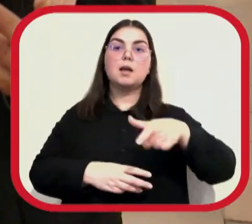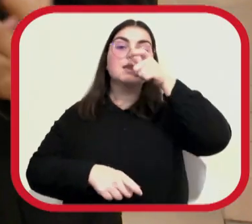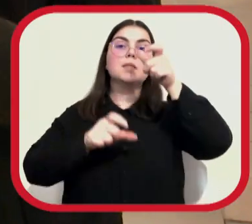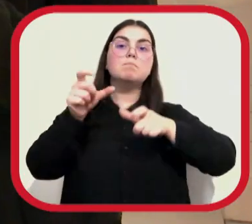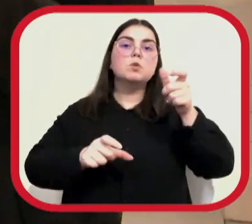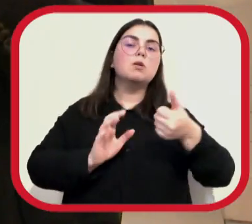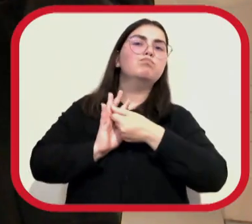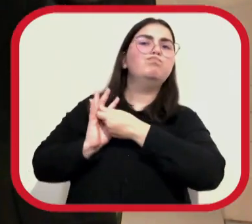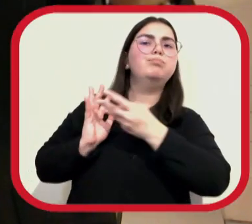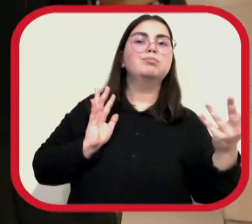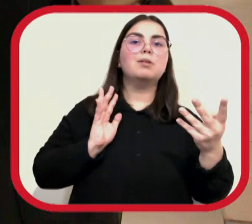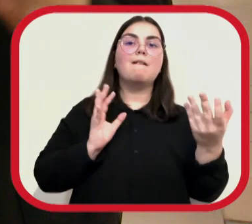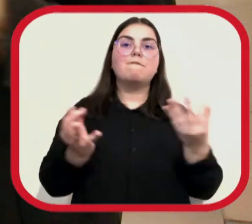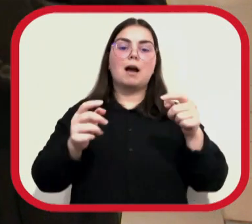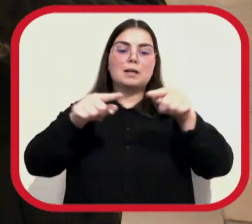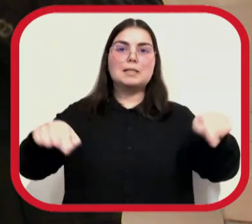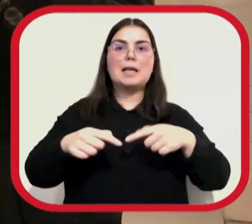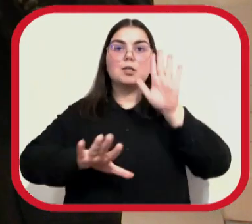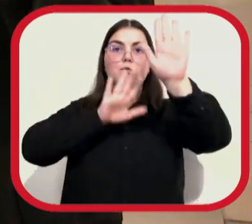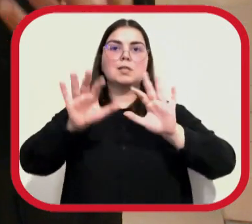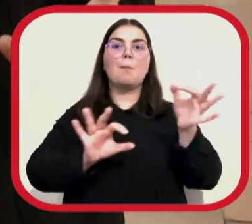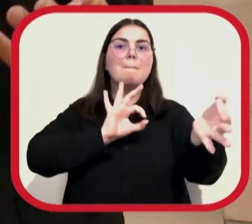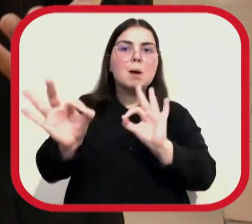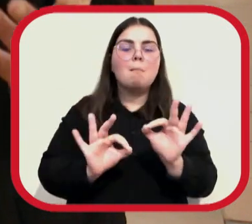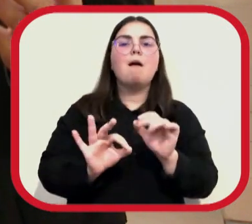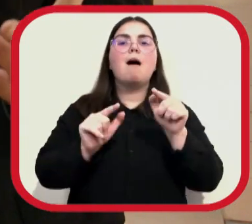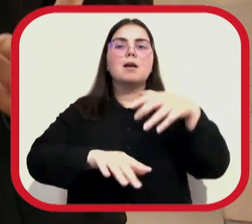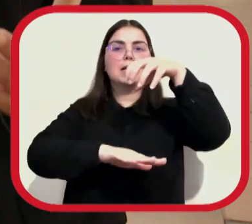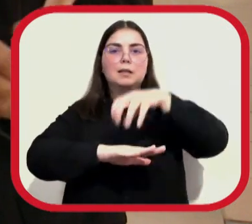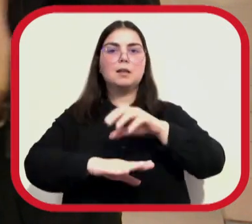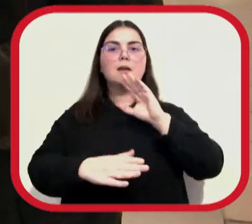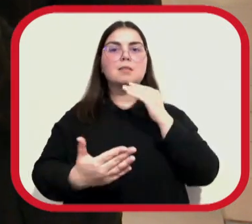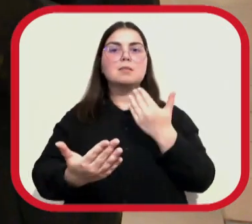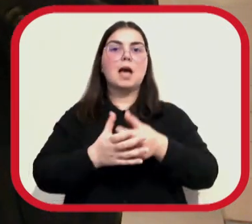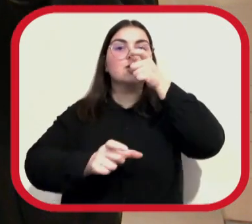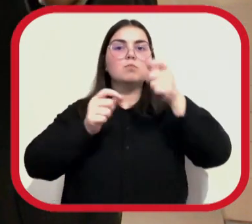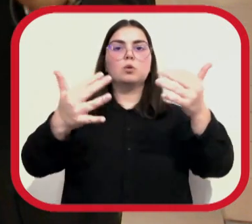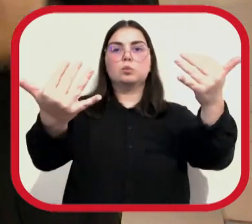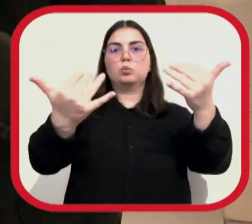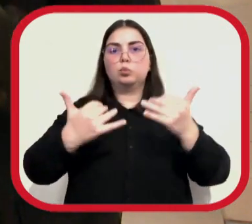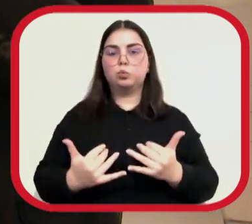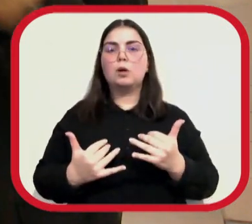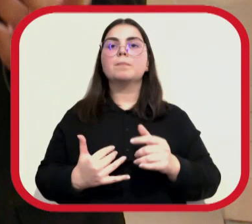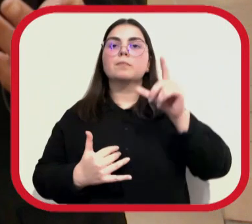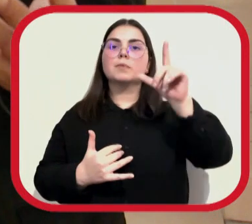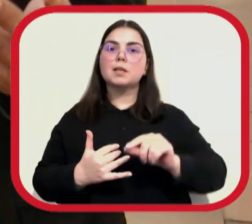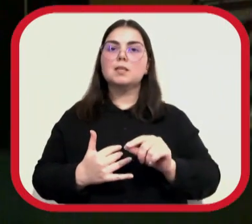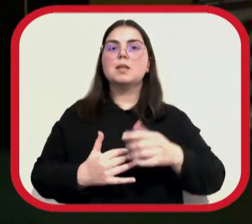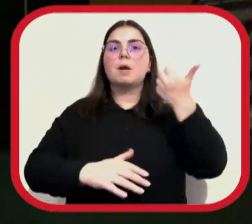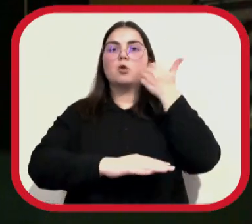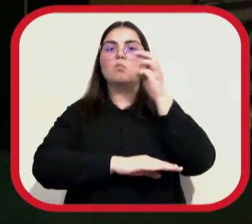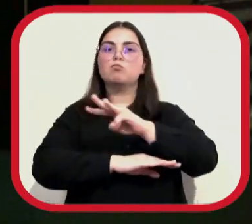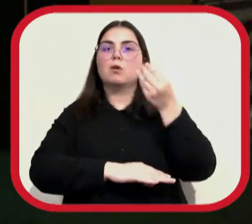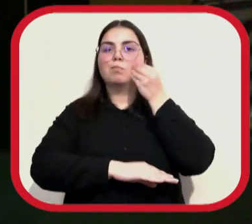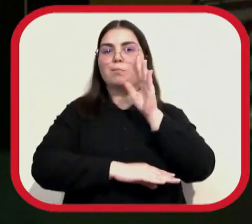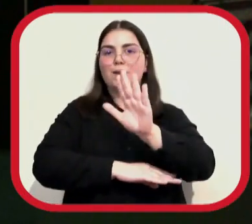outros pintores que prepararam as salas de exposição deste edifício para acolher aquilo que veio a ser